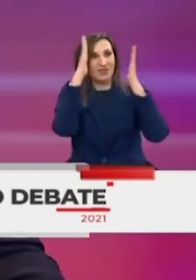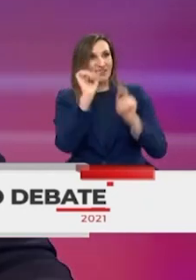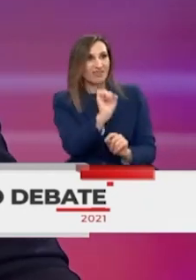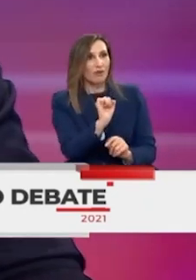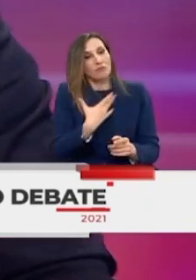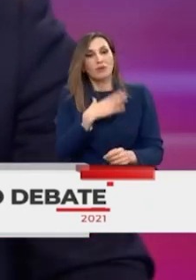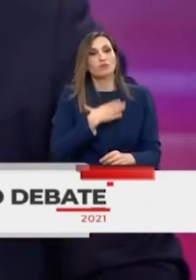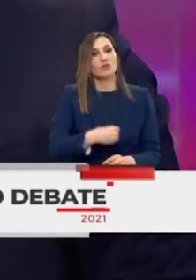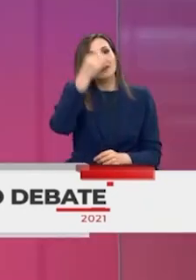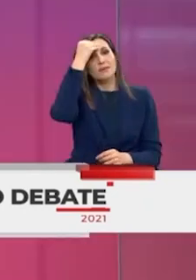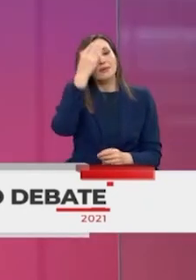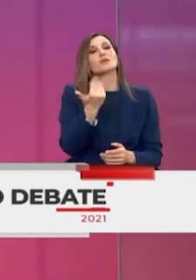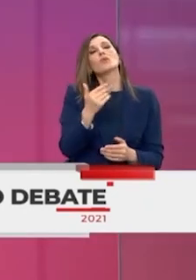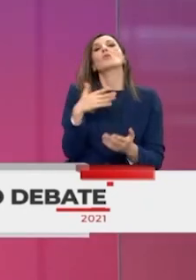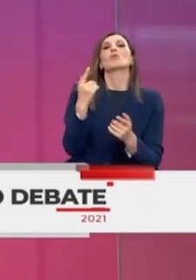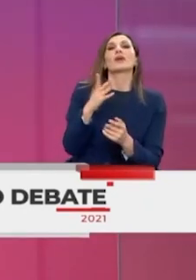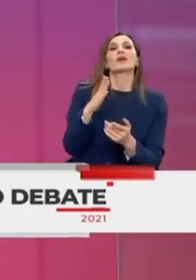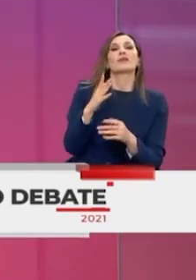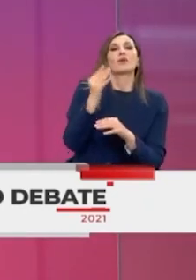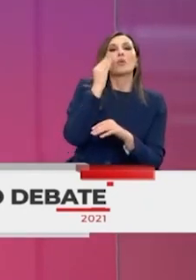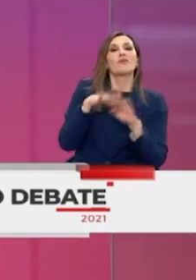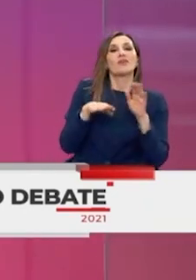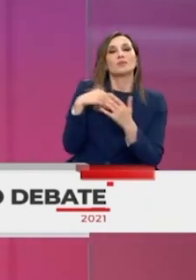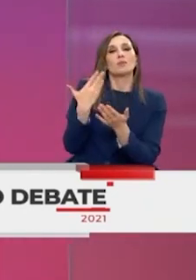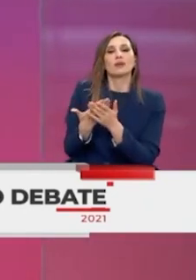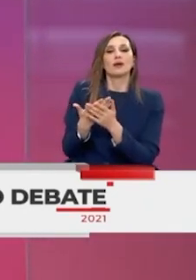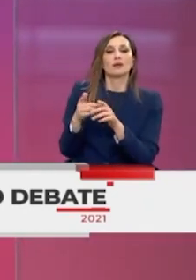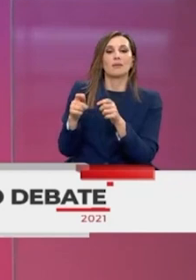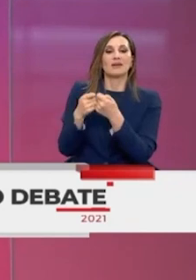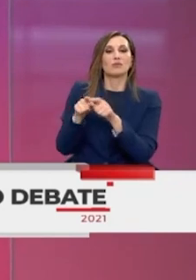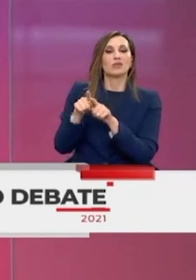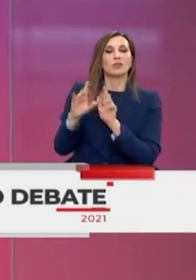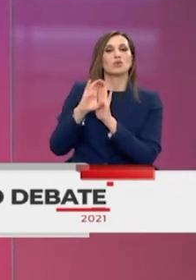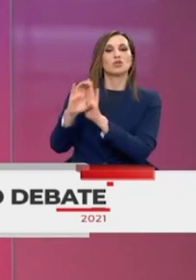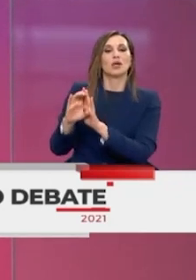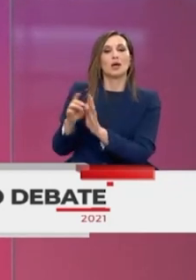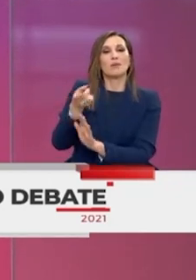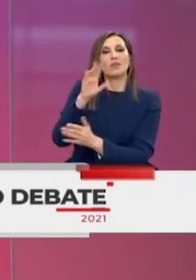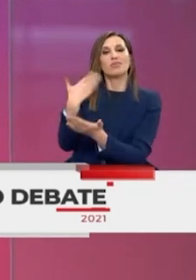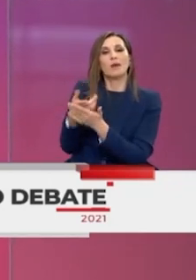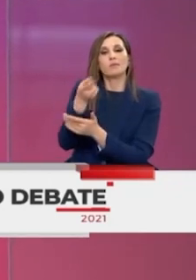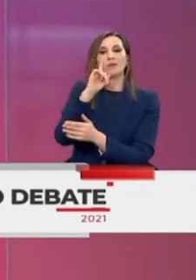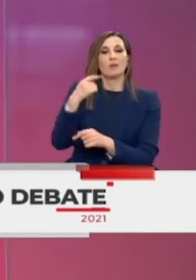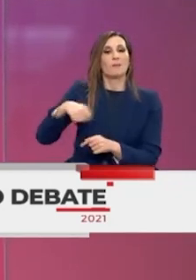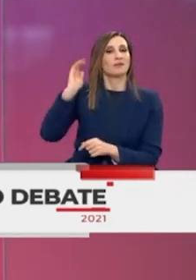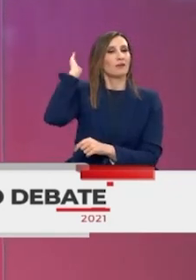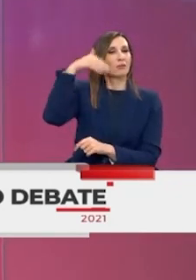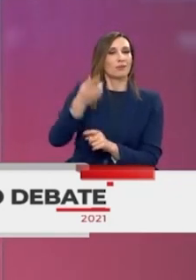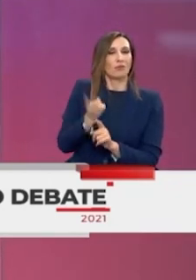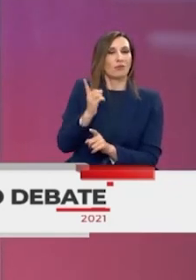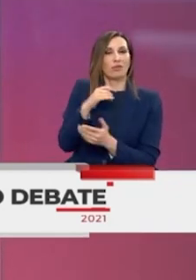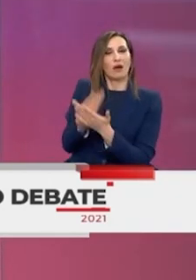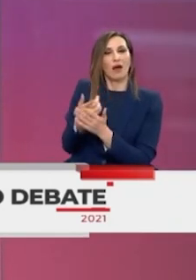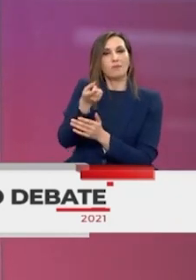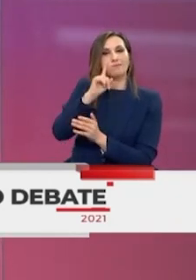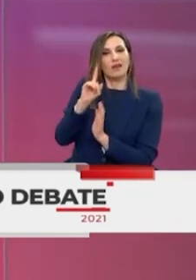senhora? Gostava de saber. Ana Gomes, o que é que faria para ilegalizar o Chega, como diz que iria fazer? Quem pode ilegalizar não é o Presidente da República. A Presidente da República